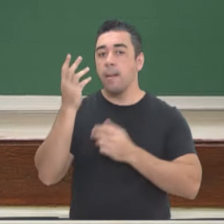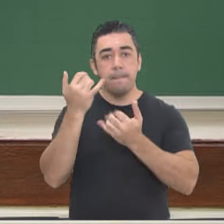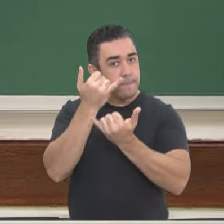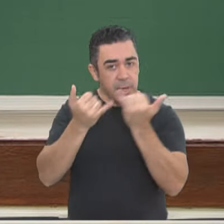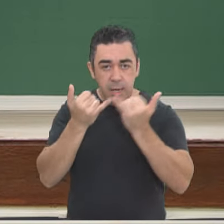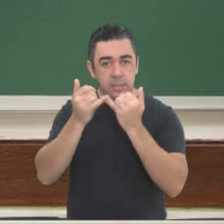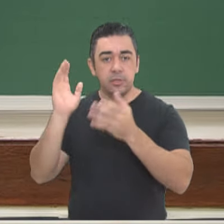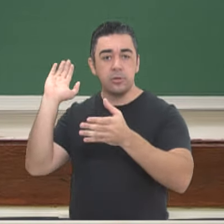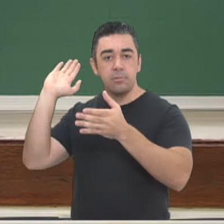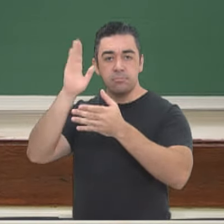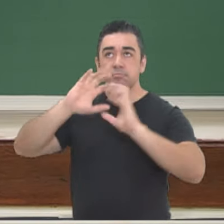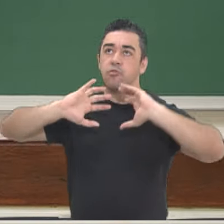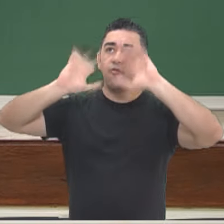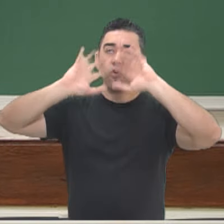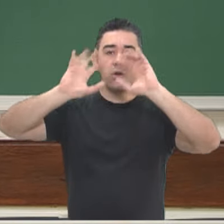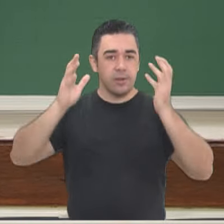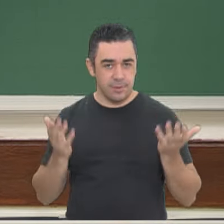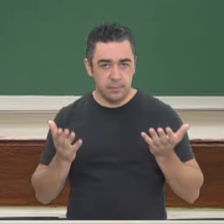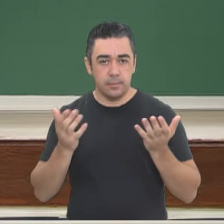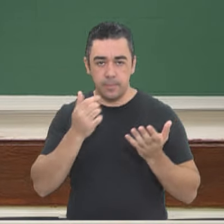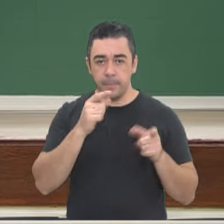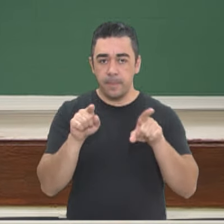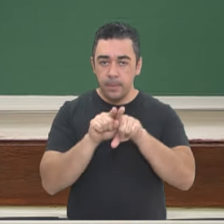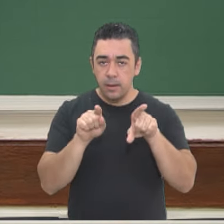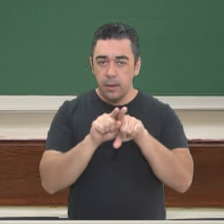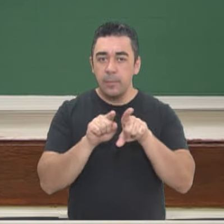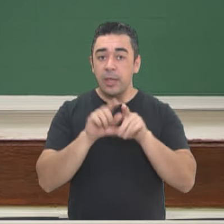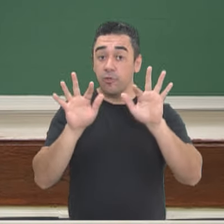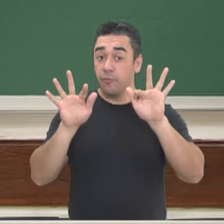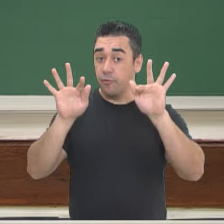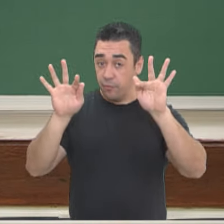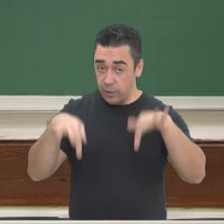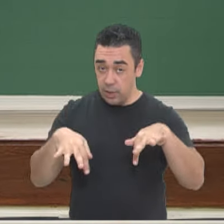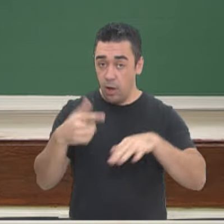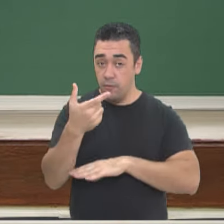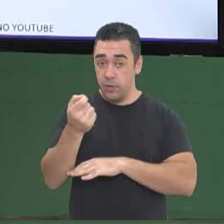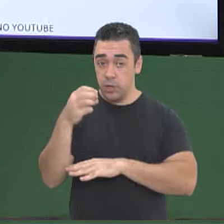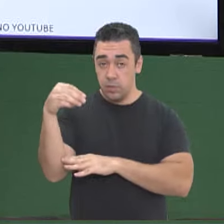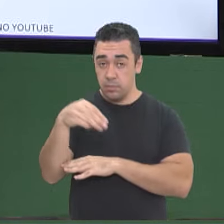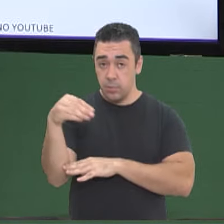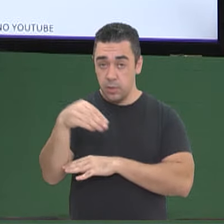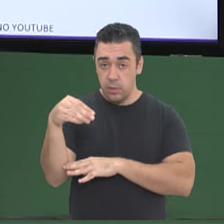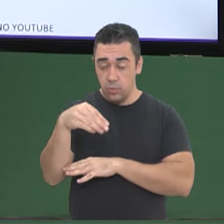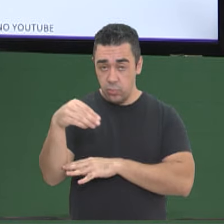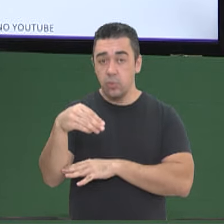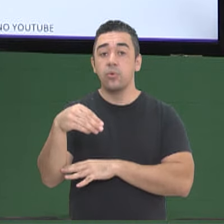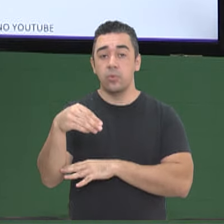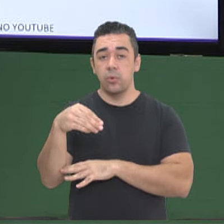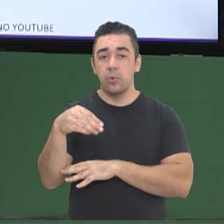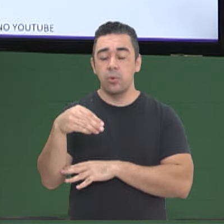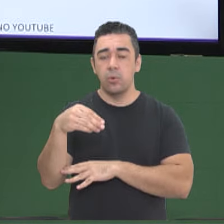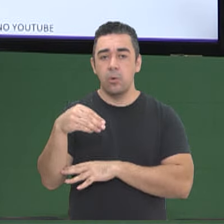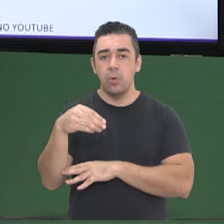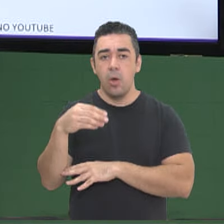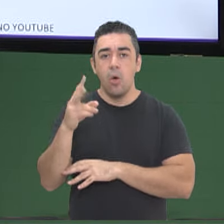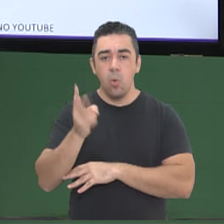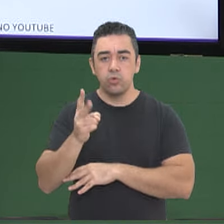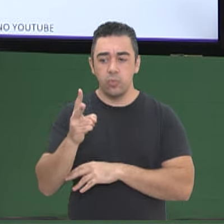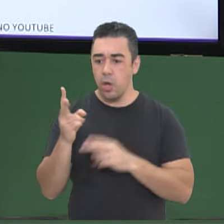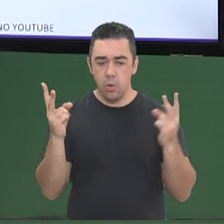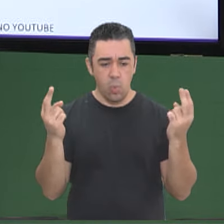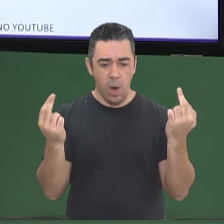voleibol, tá? E se ao final dos 20 minutos de um set o jogo estiver empatado, o